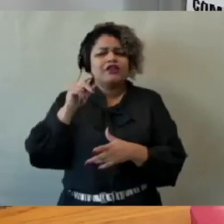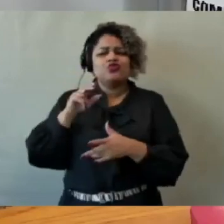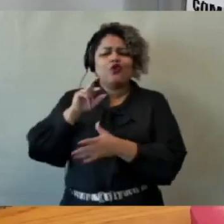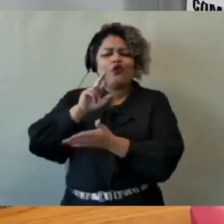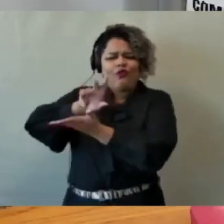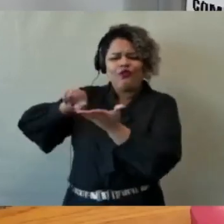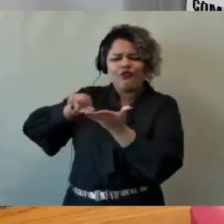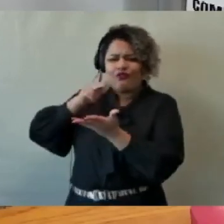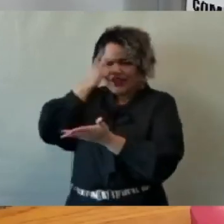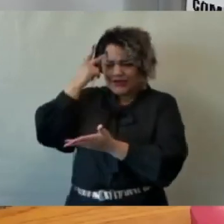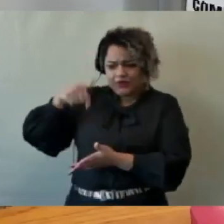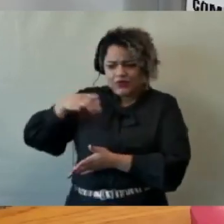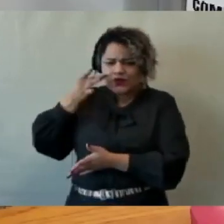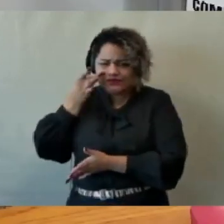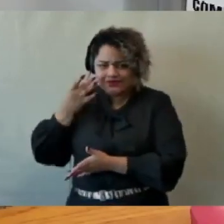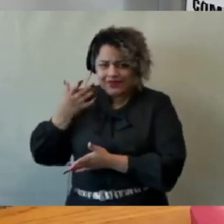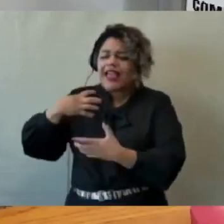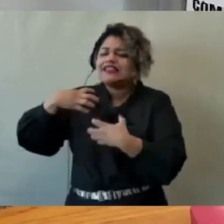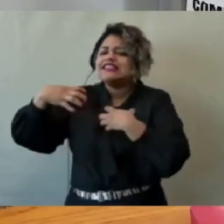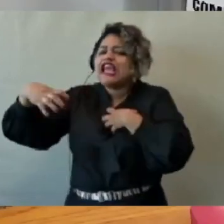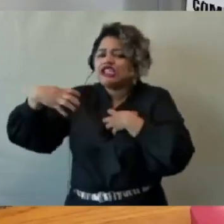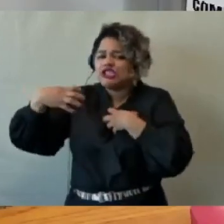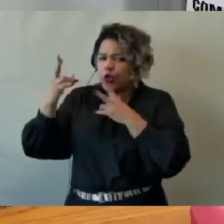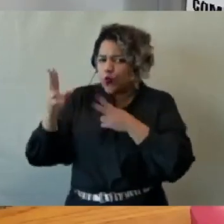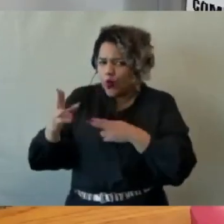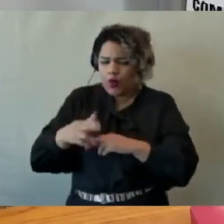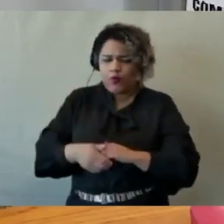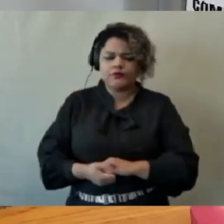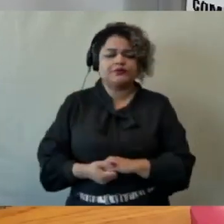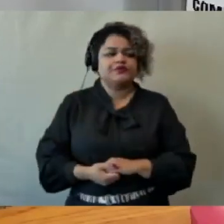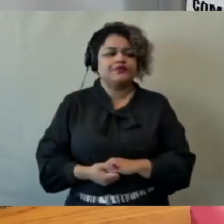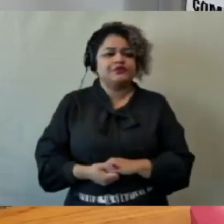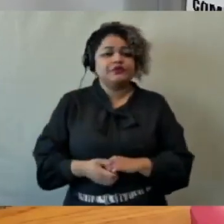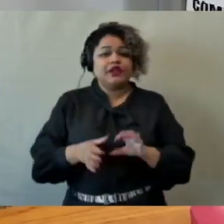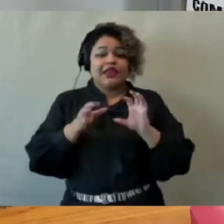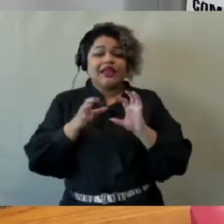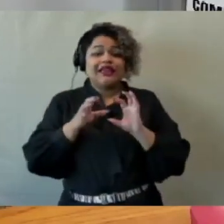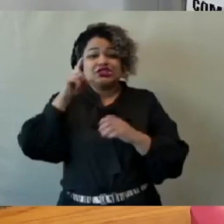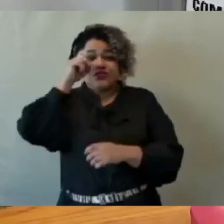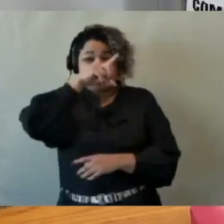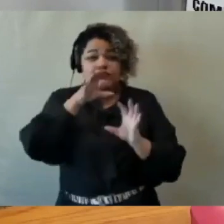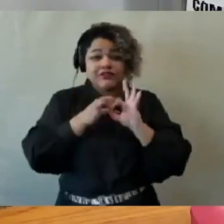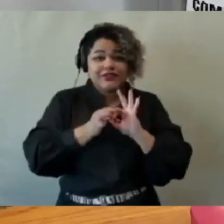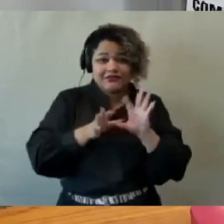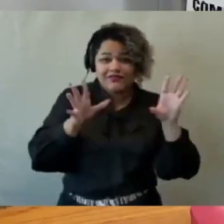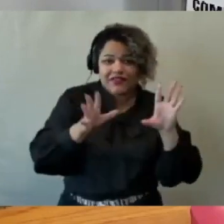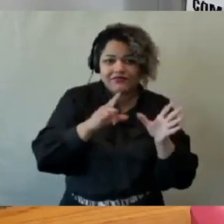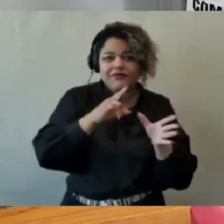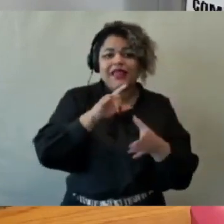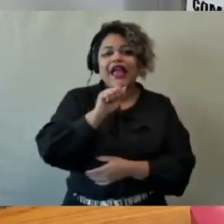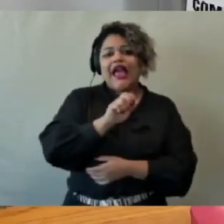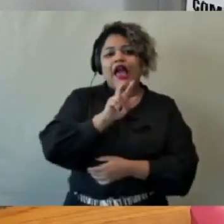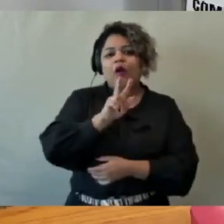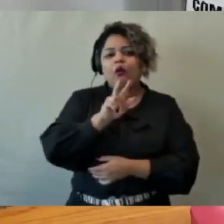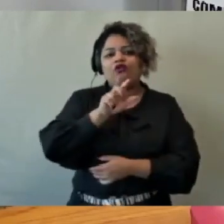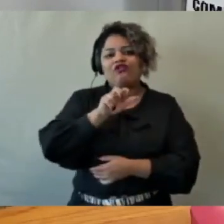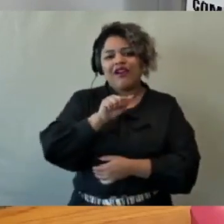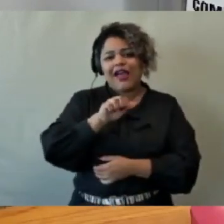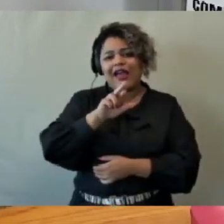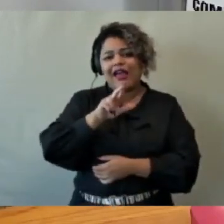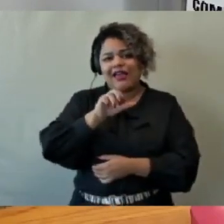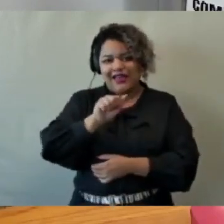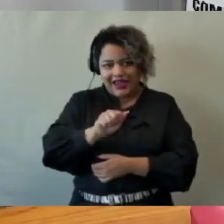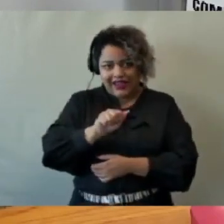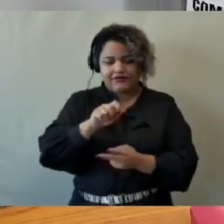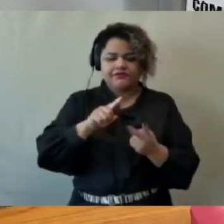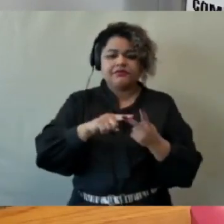Uma dificuldade muito grande de liberação de alvará, de liberação de AVCB, de liberação de outros